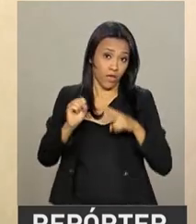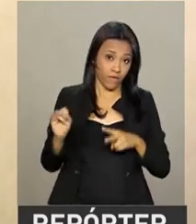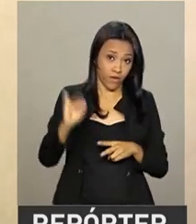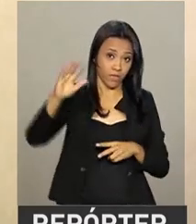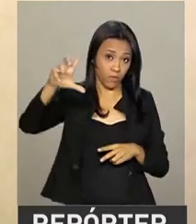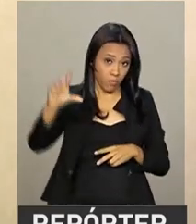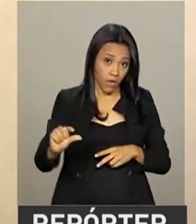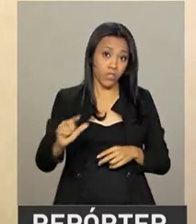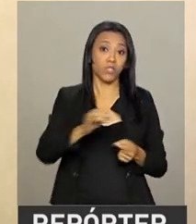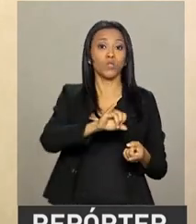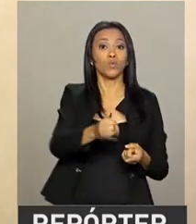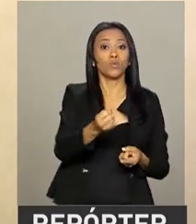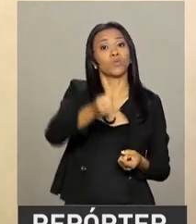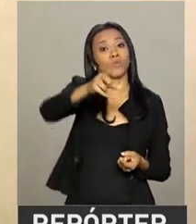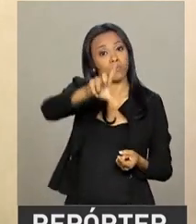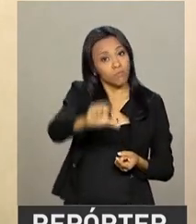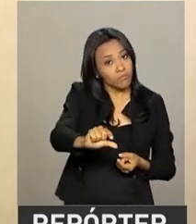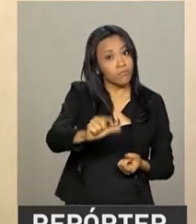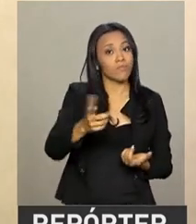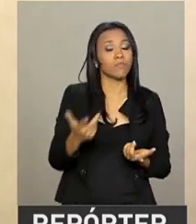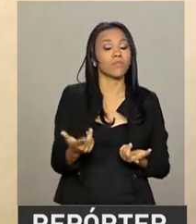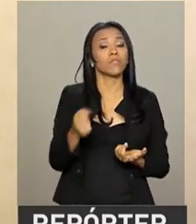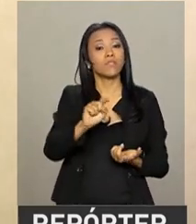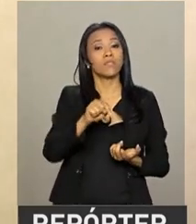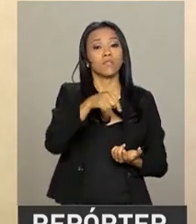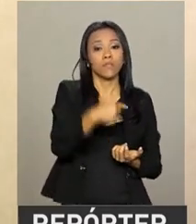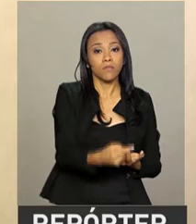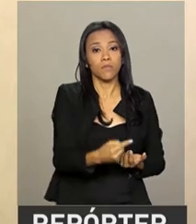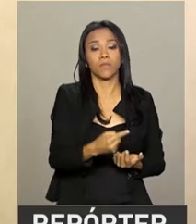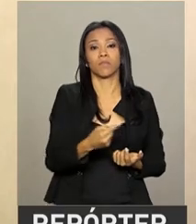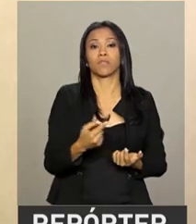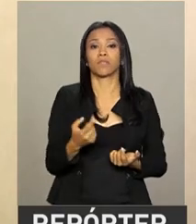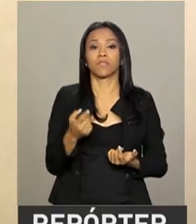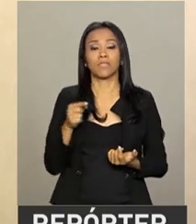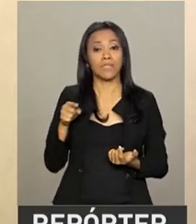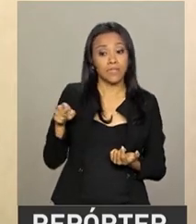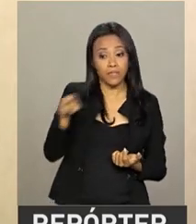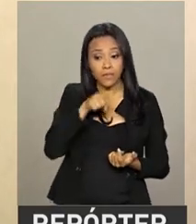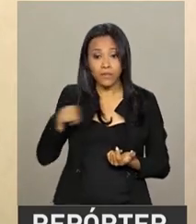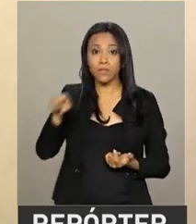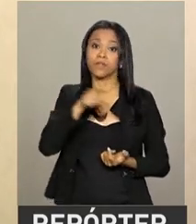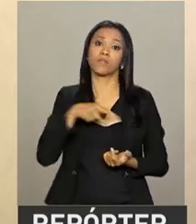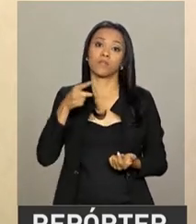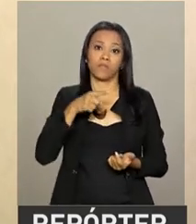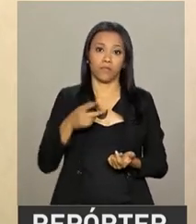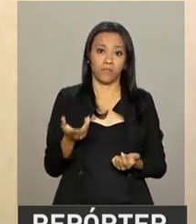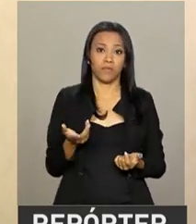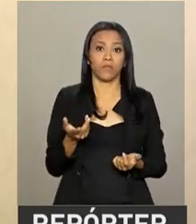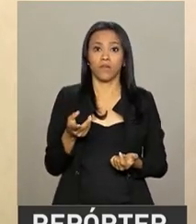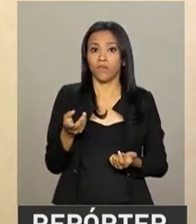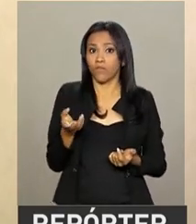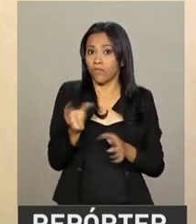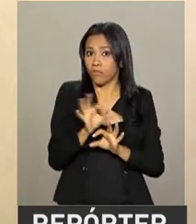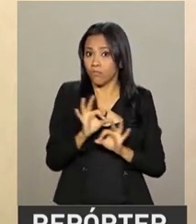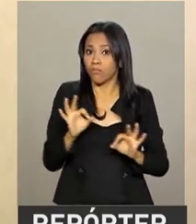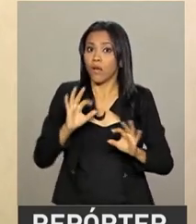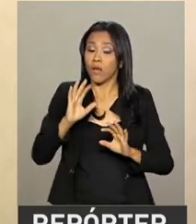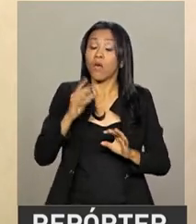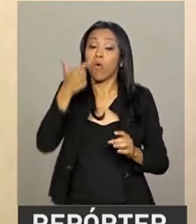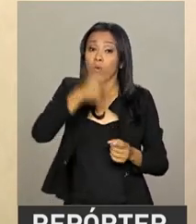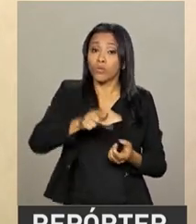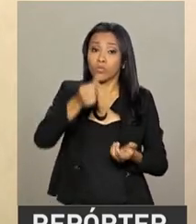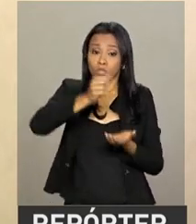que os juros básicos fossem cortados seguidamente. Efeitos, recursos extraordinários para o consumo, como o